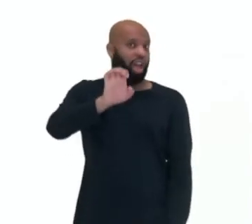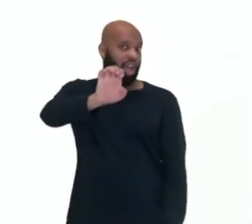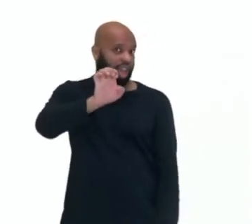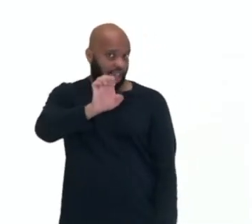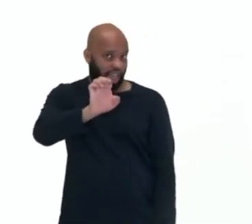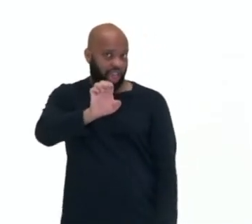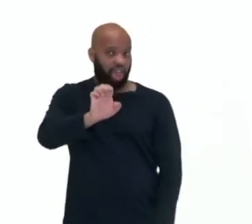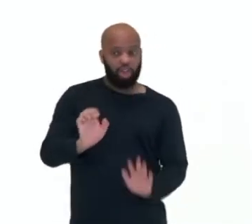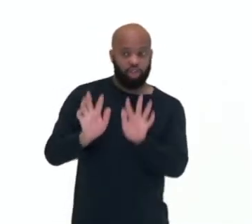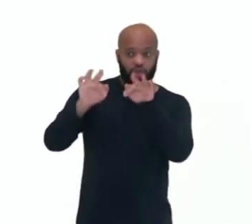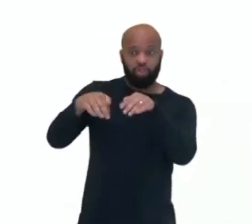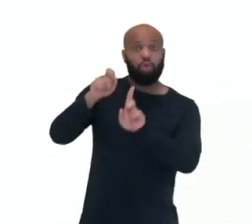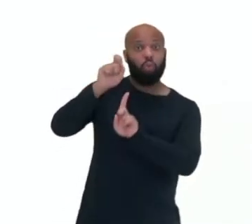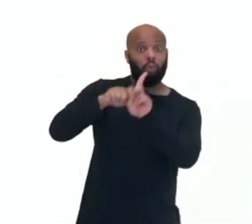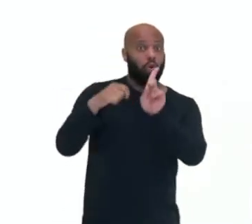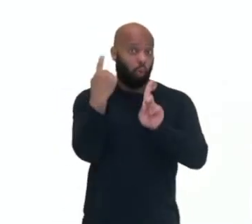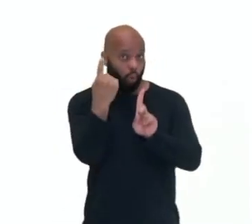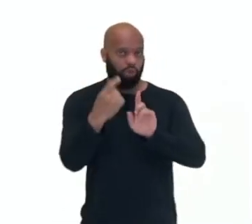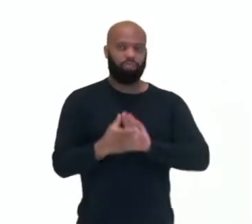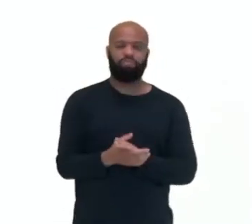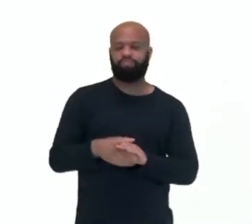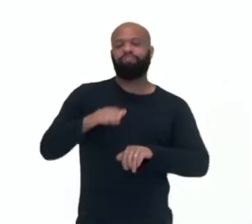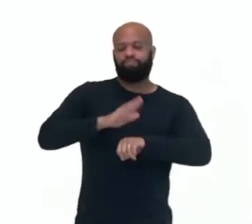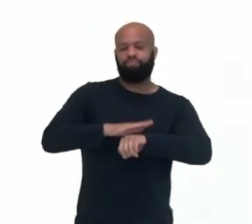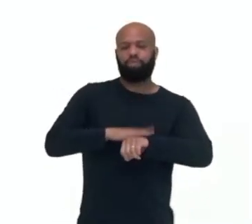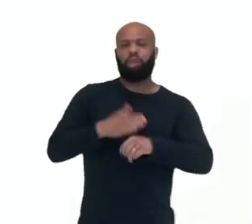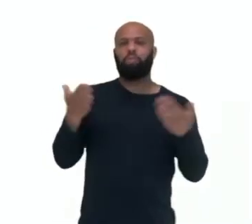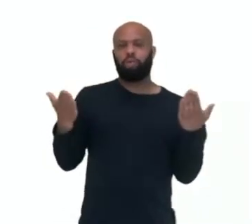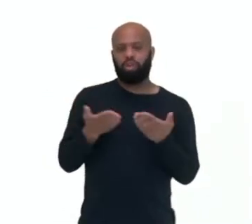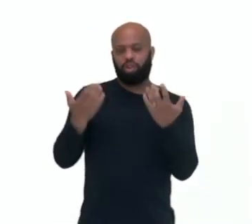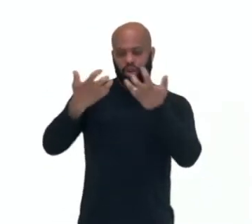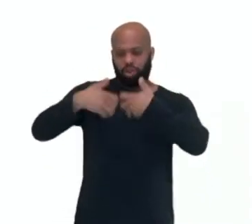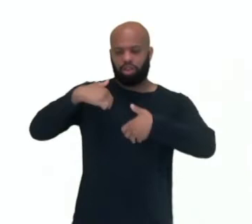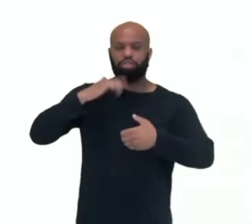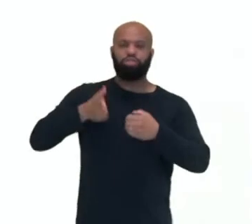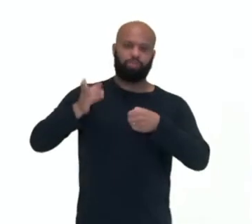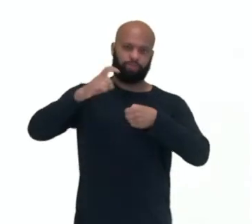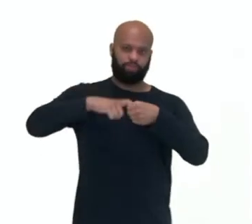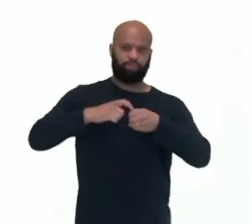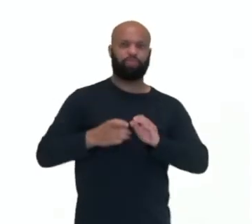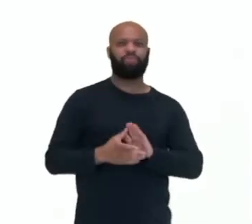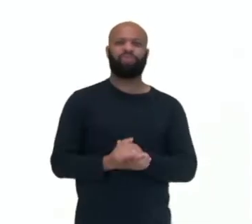lâmpada ao final de um mês? Eu vou dar um tempinho para vocês e eu já retorno.